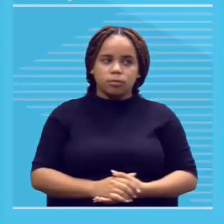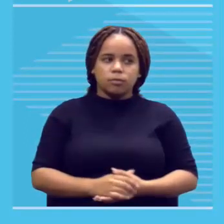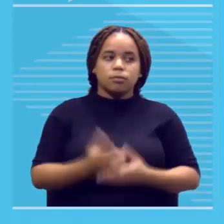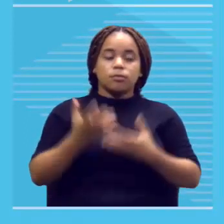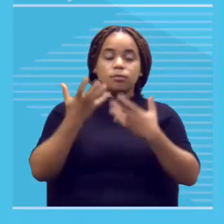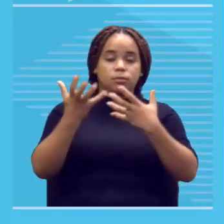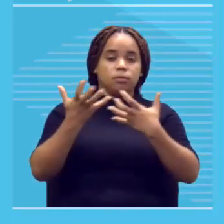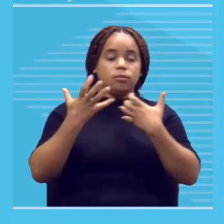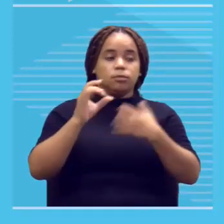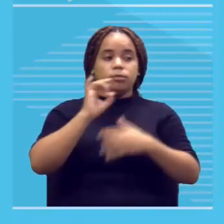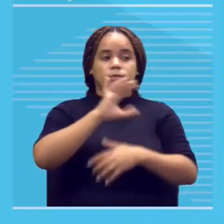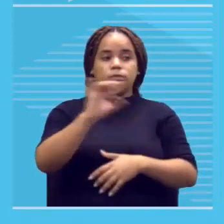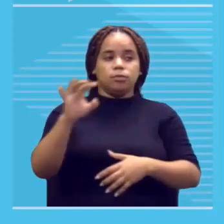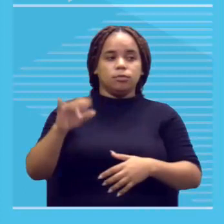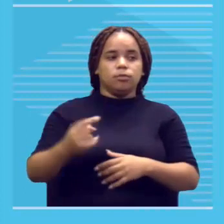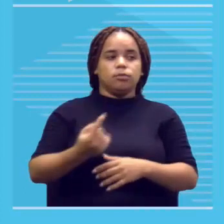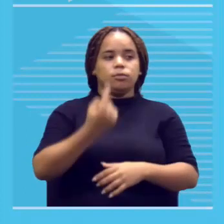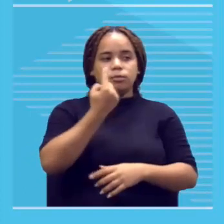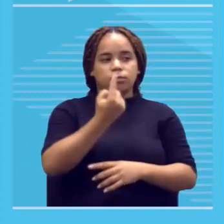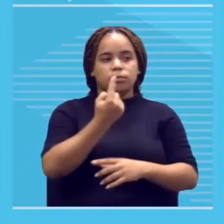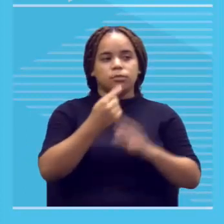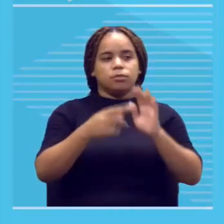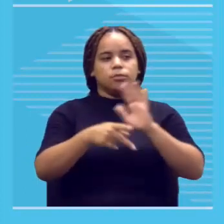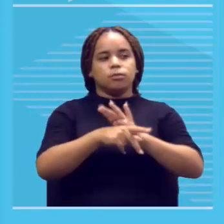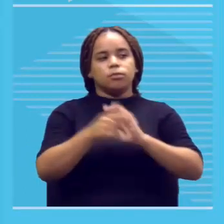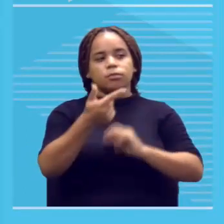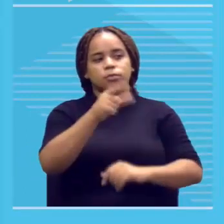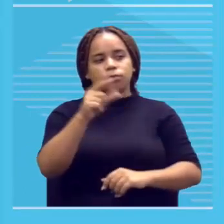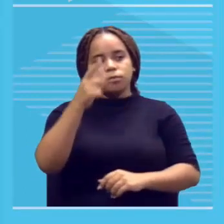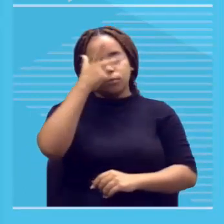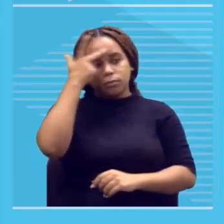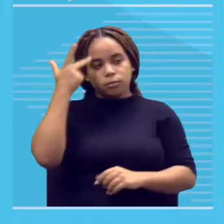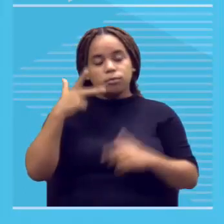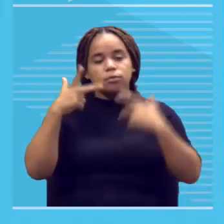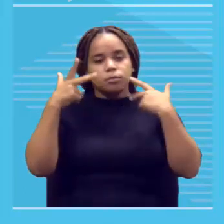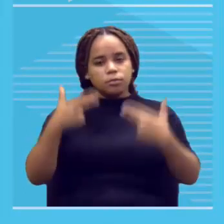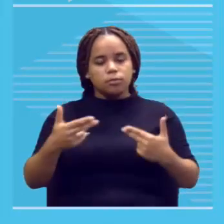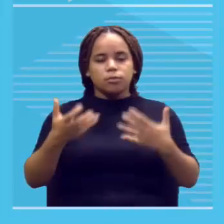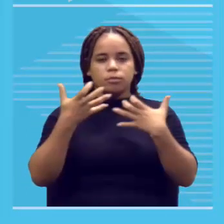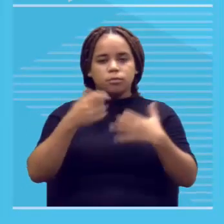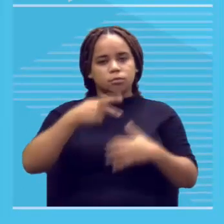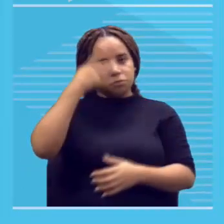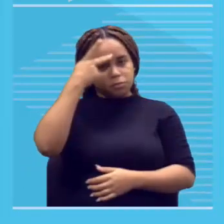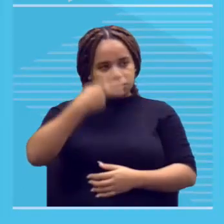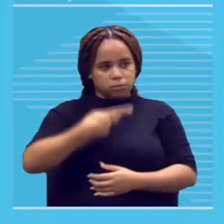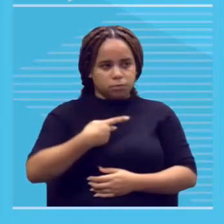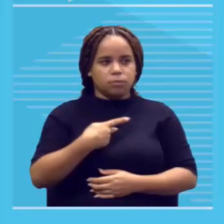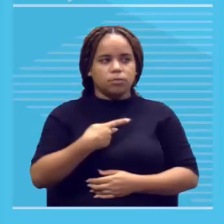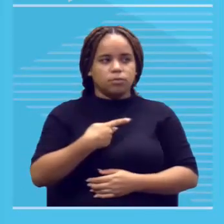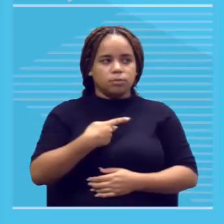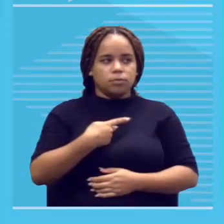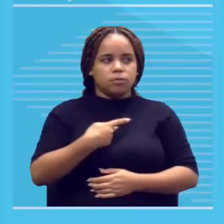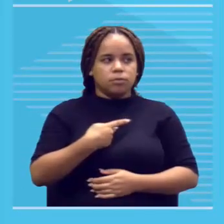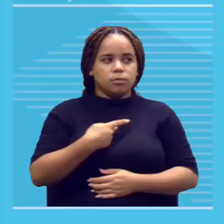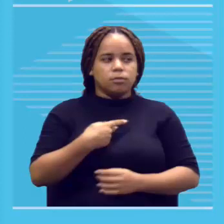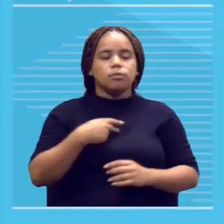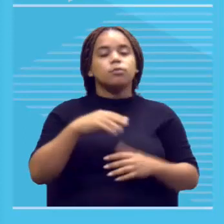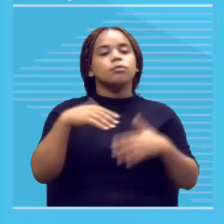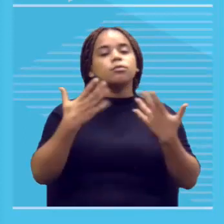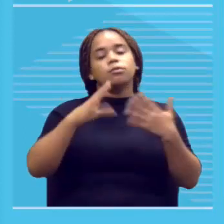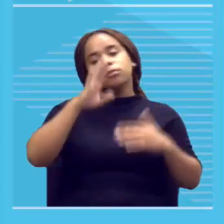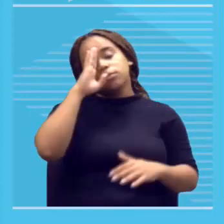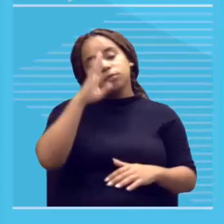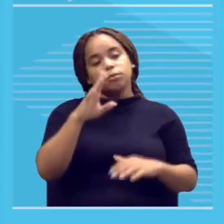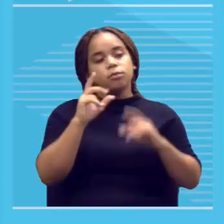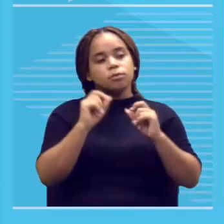queira cada um para os outros o que quereria para si mesmo Qual é esse princípio aqui